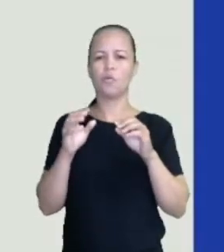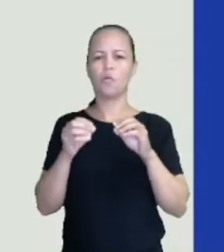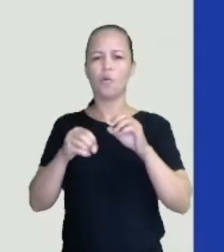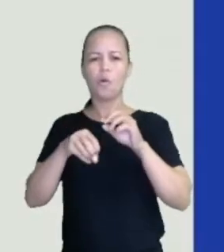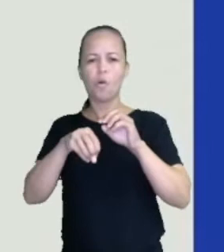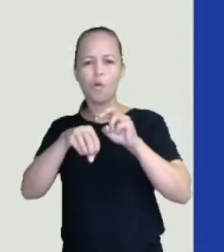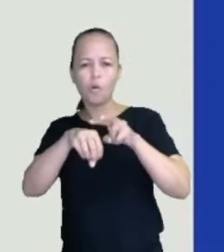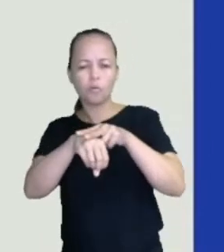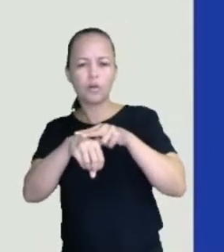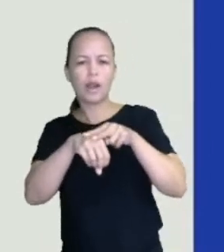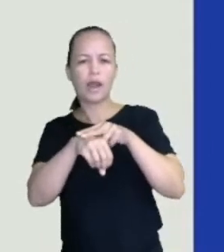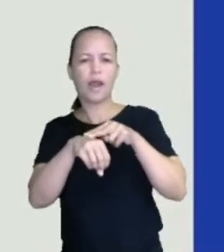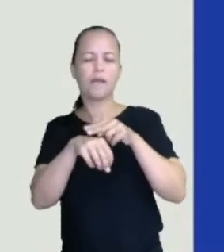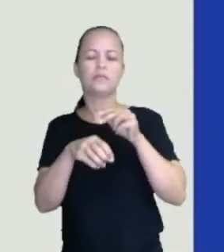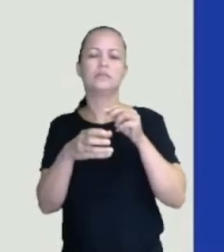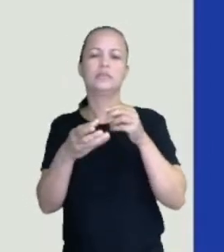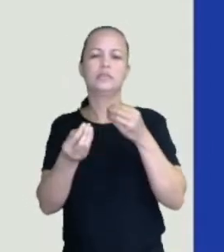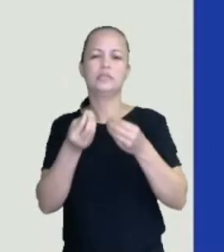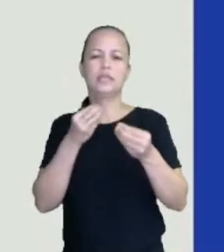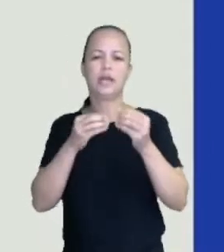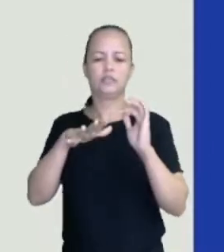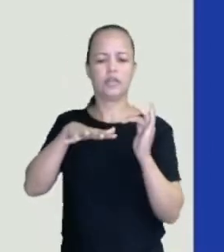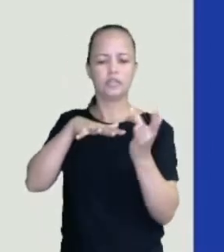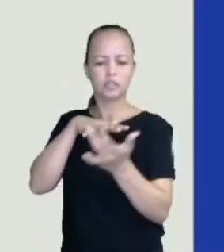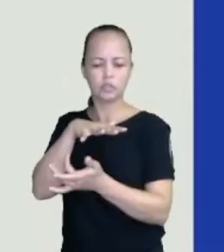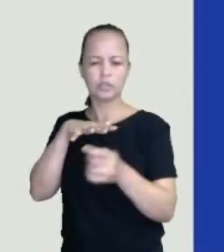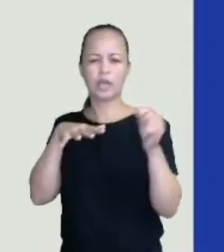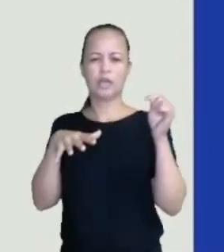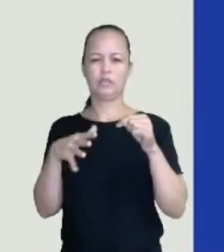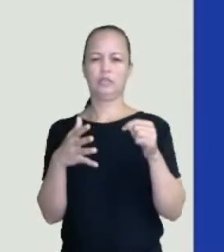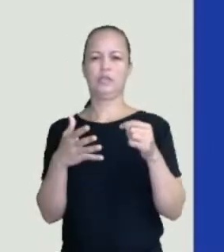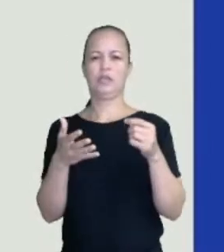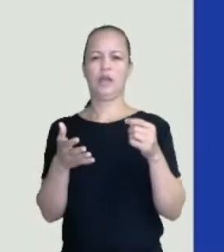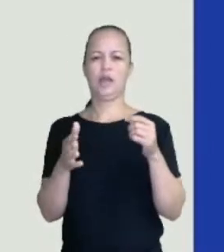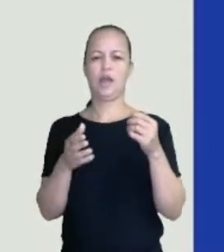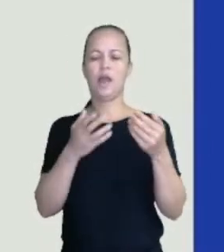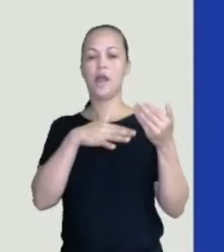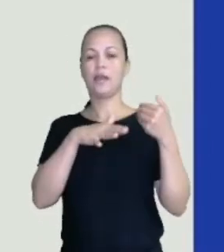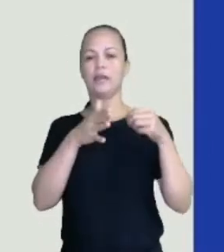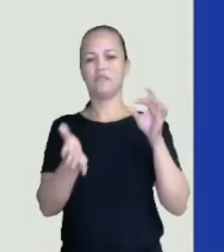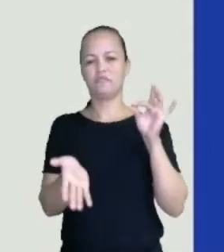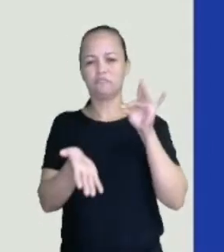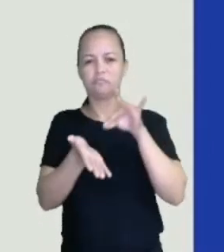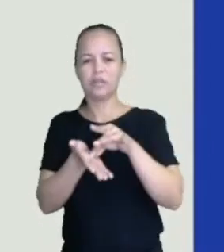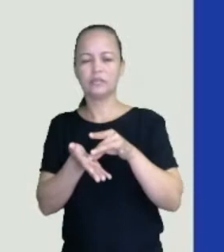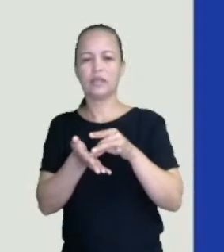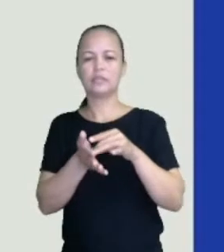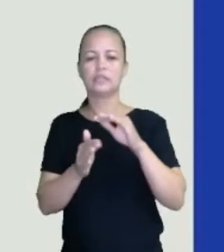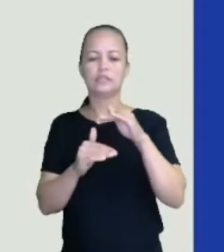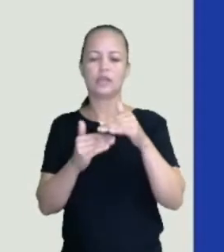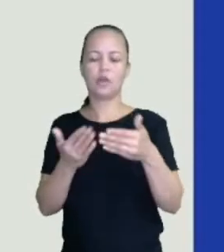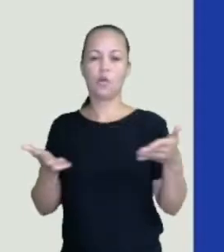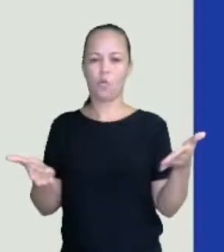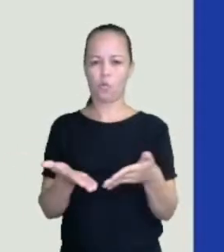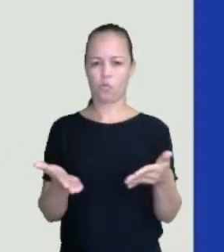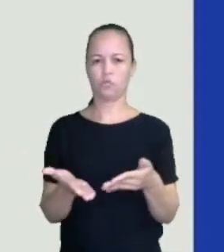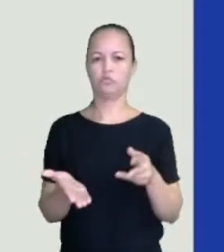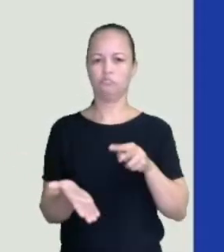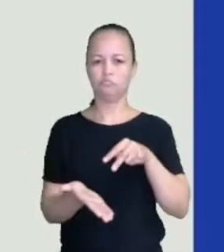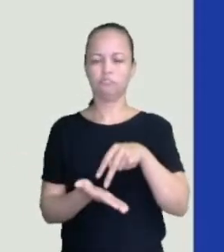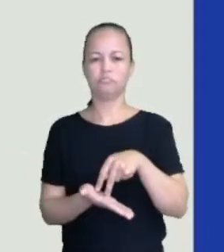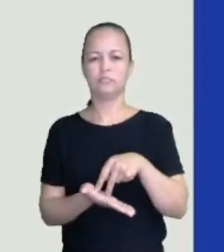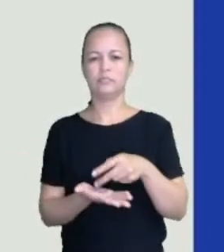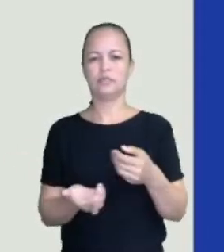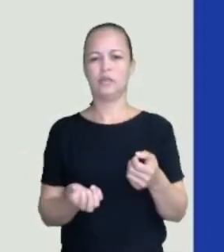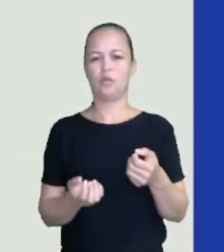das redes sociais e a era da pós-verdade na qual estamos inseridos, um discurso não